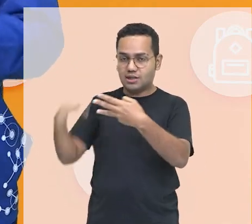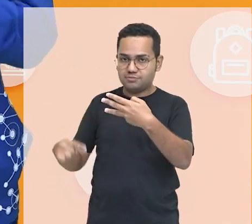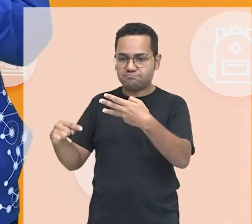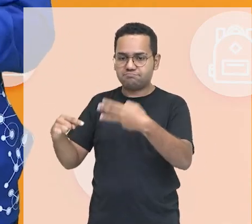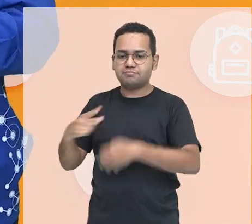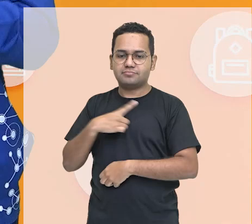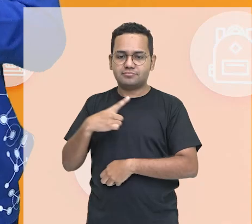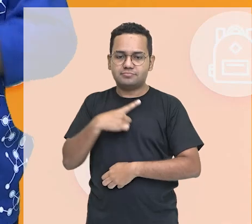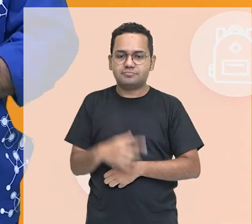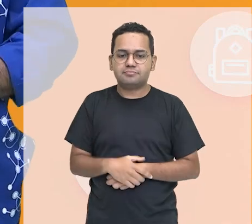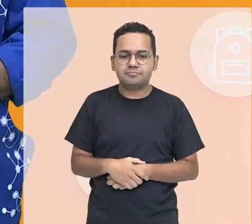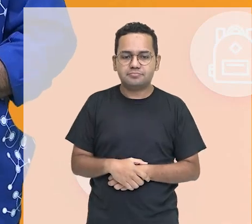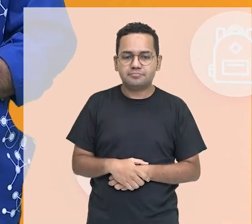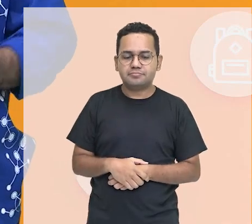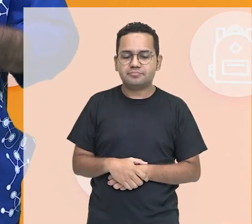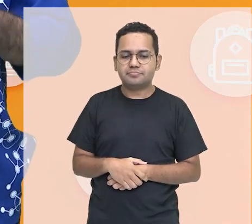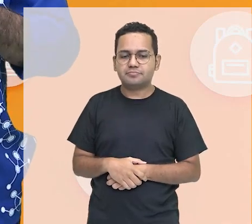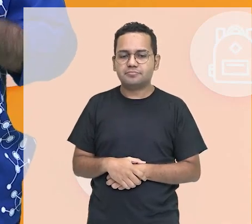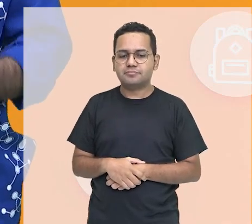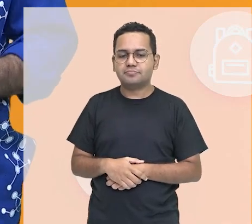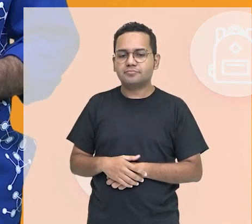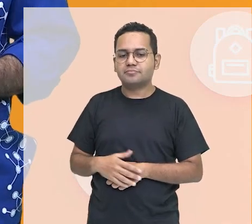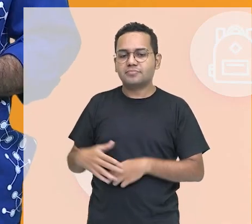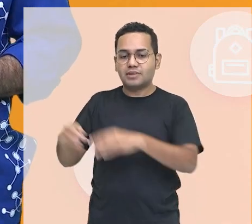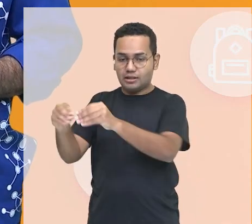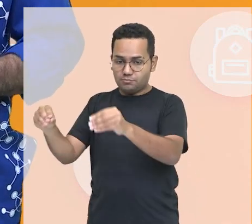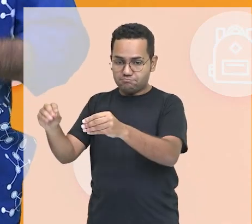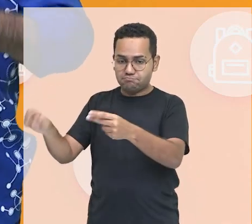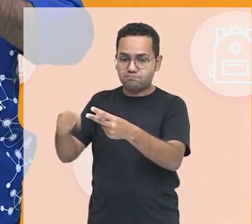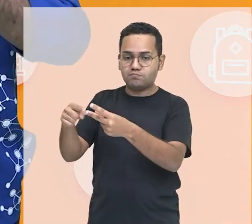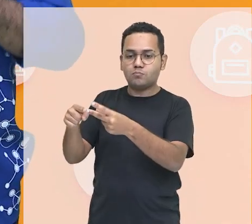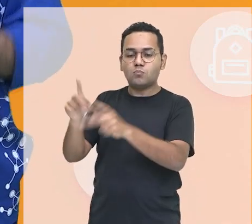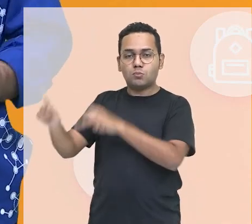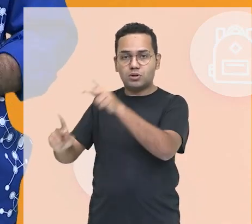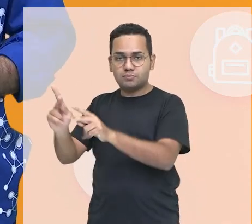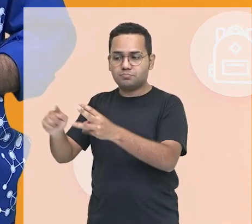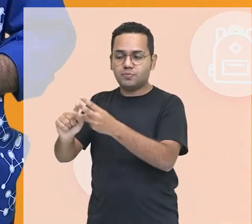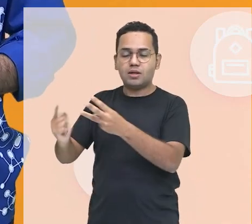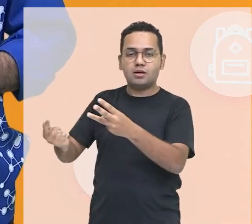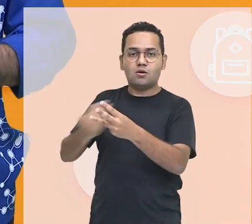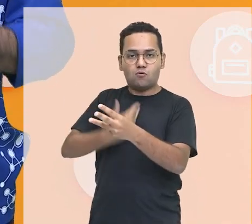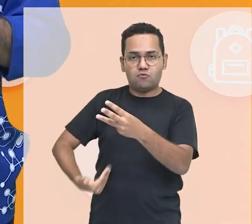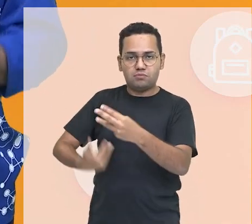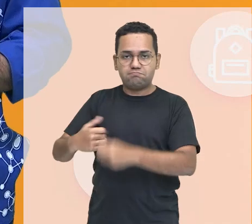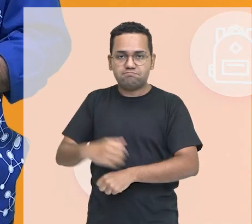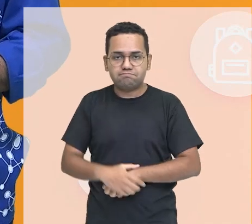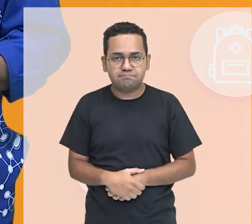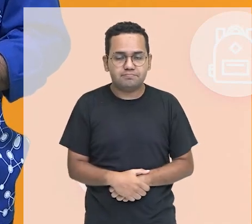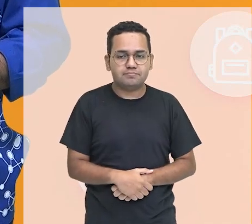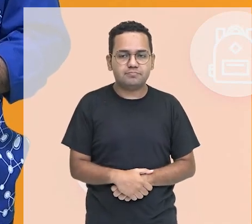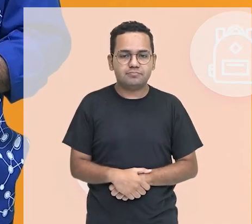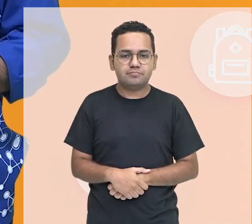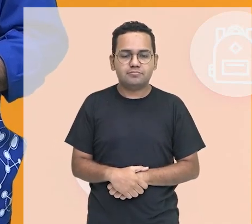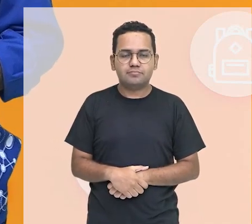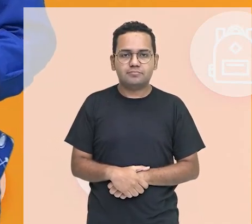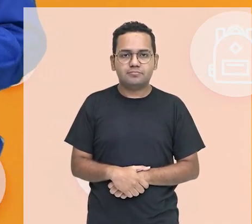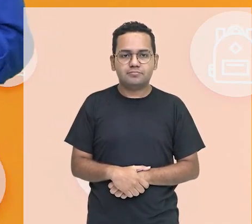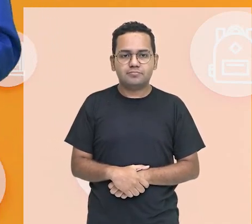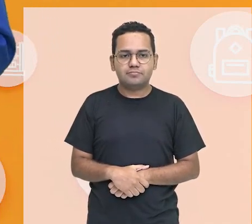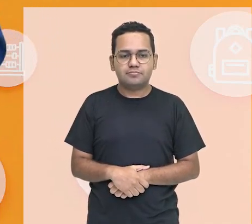por 3 elementos básicos: território, população e governo.